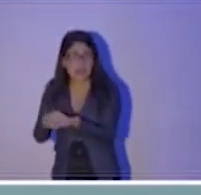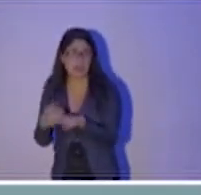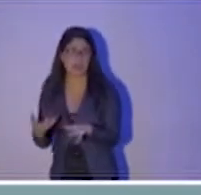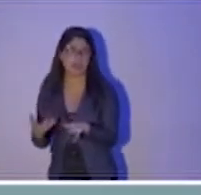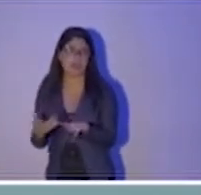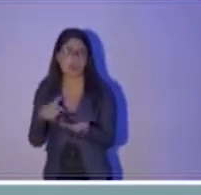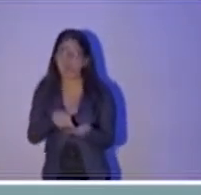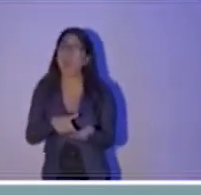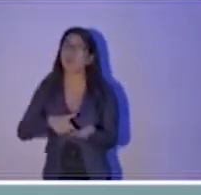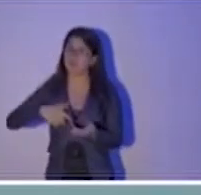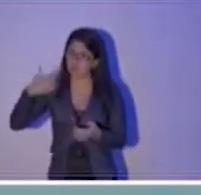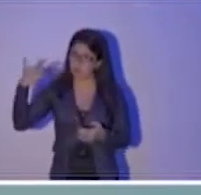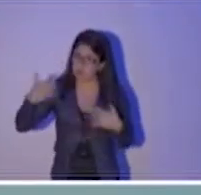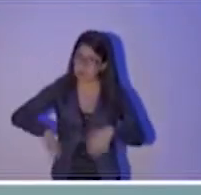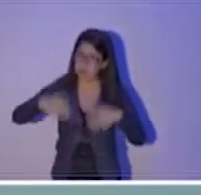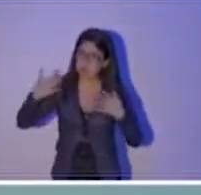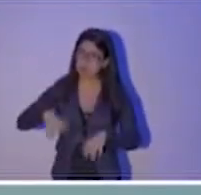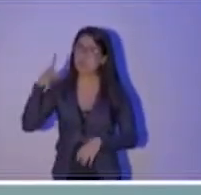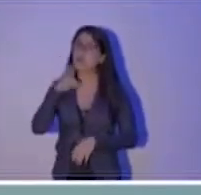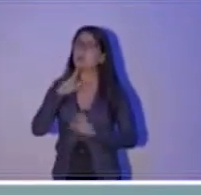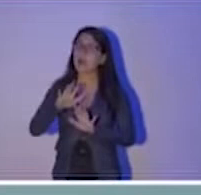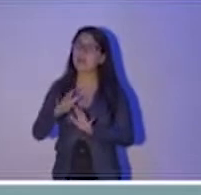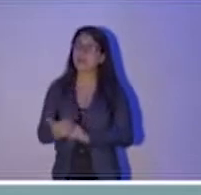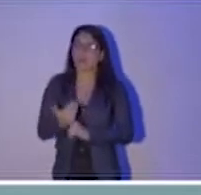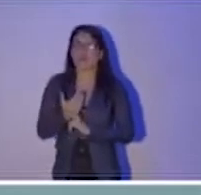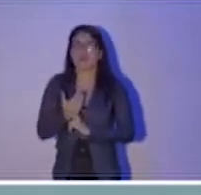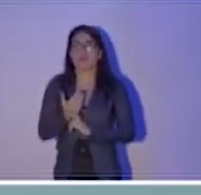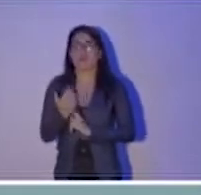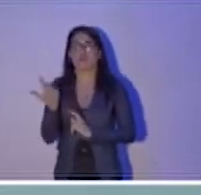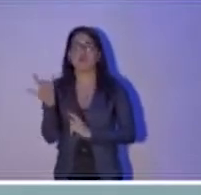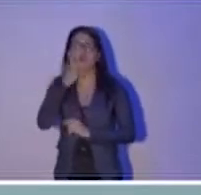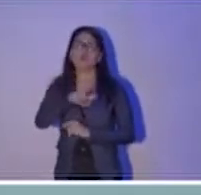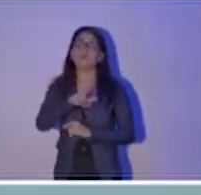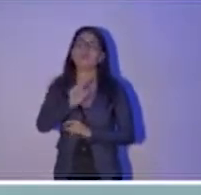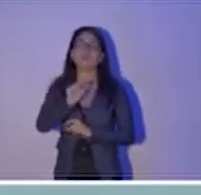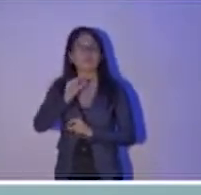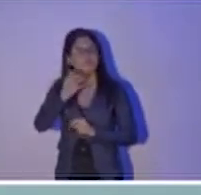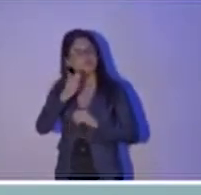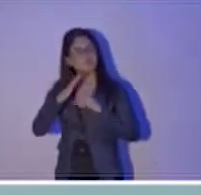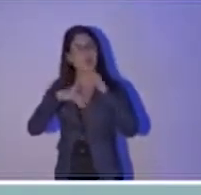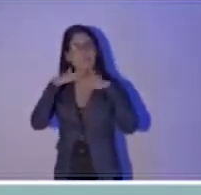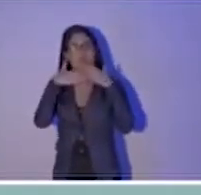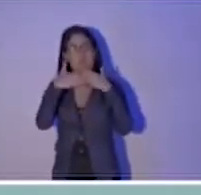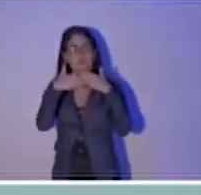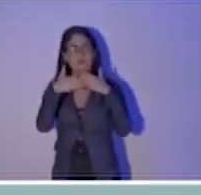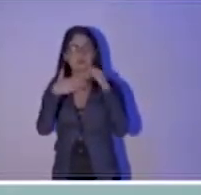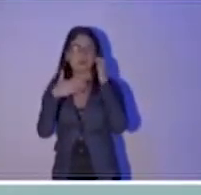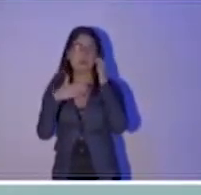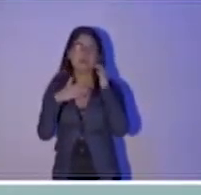nos permitir avançar, né? Vai nos permitir fazer com que todos